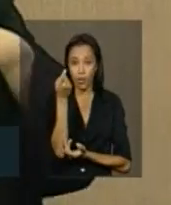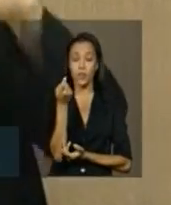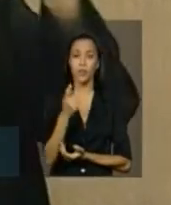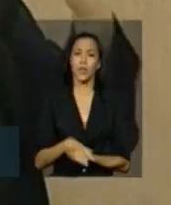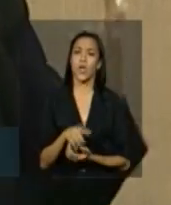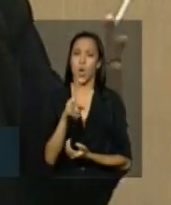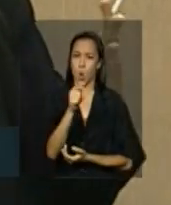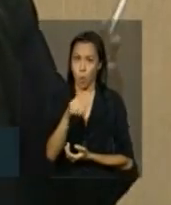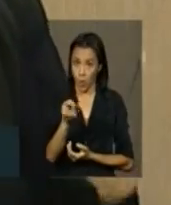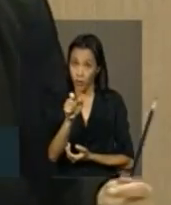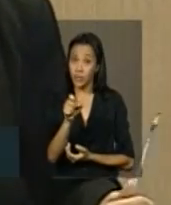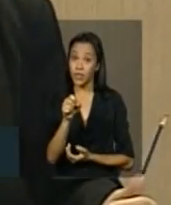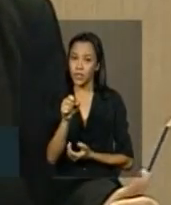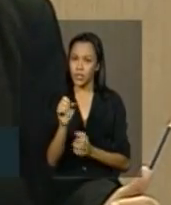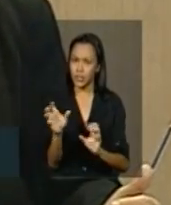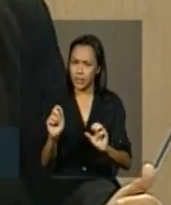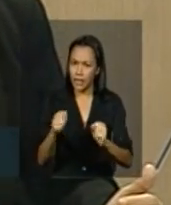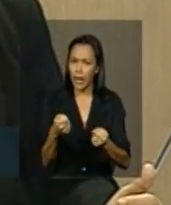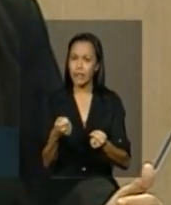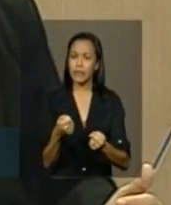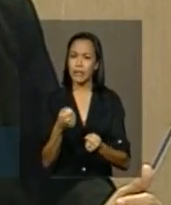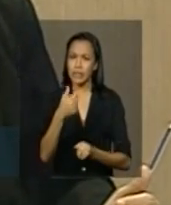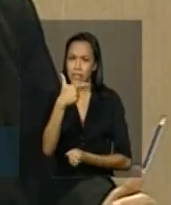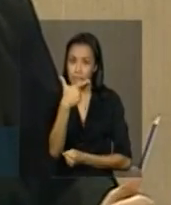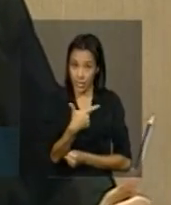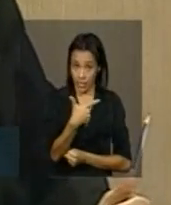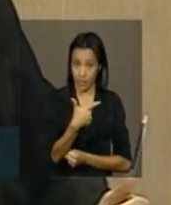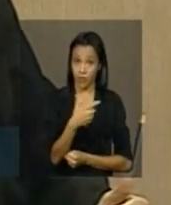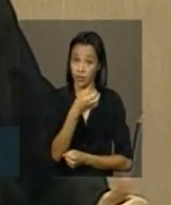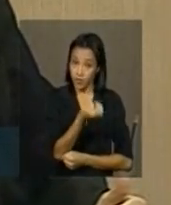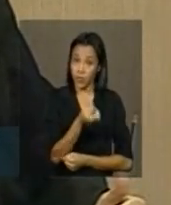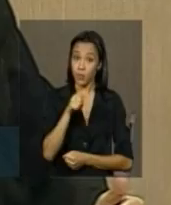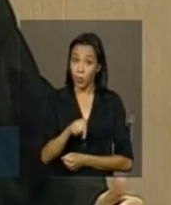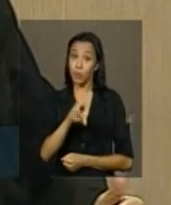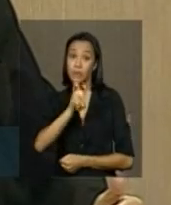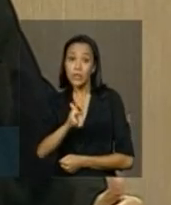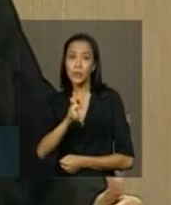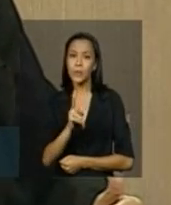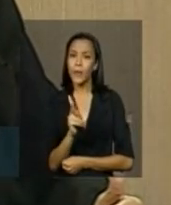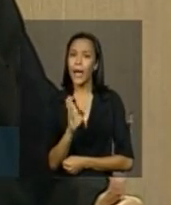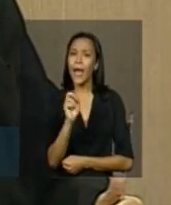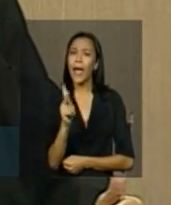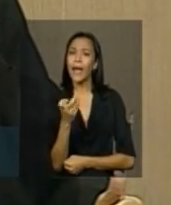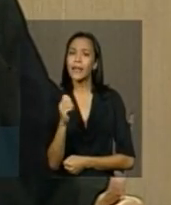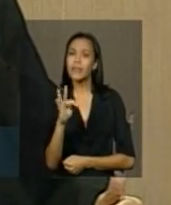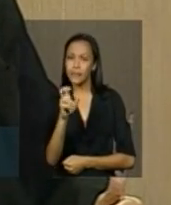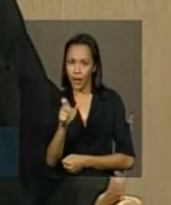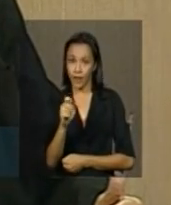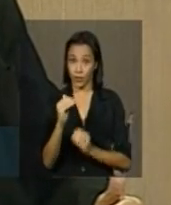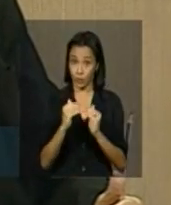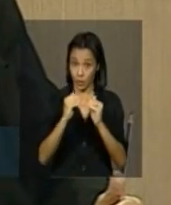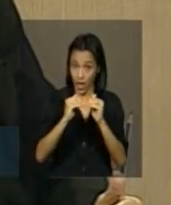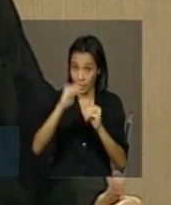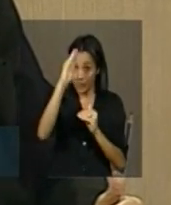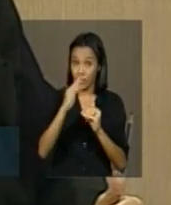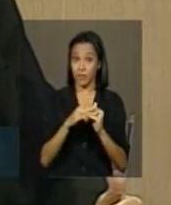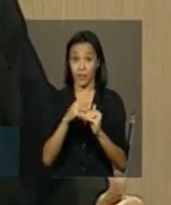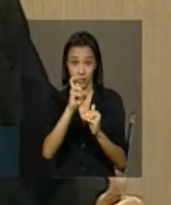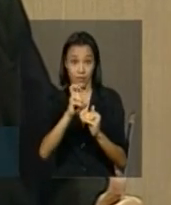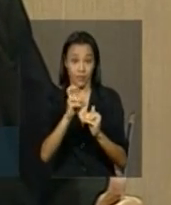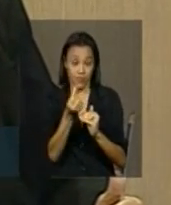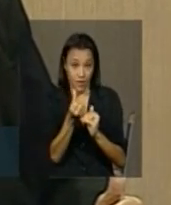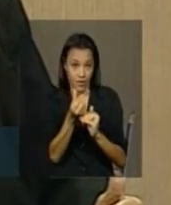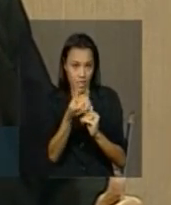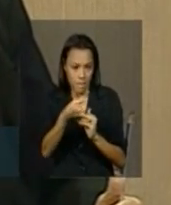prodes consolida 6.25 Ha não é isso a resolução quer dizer tudo que for acima de 6.25 ha o prodes